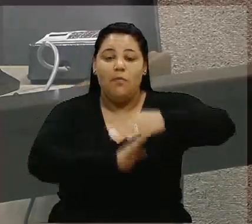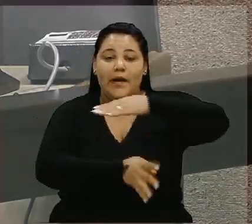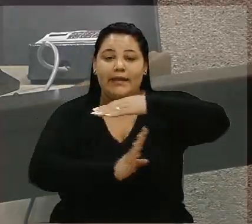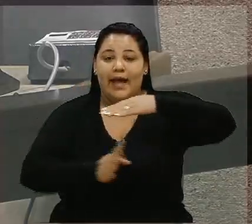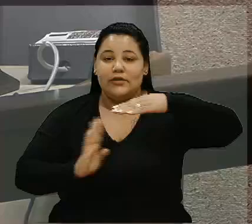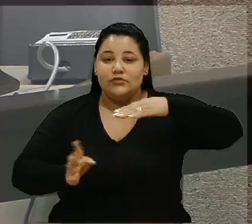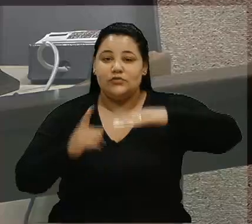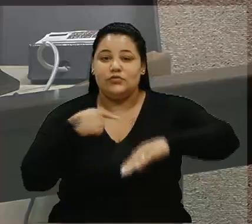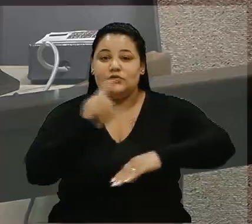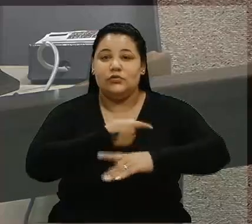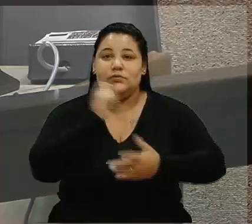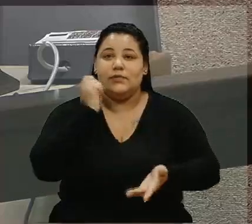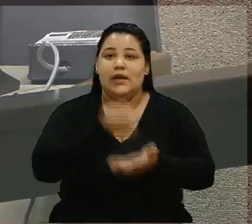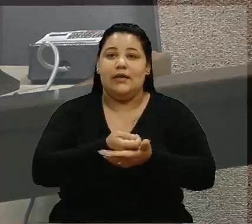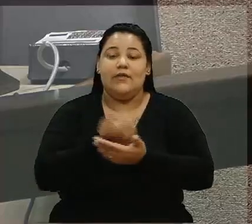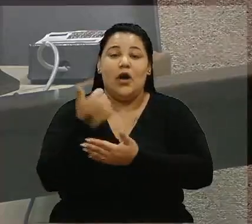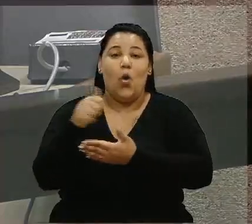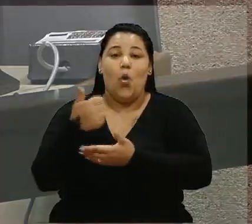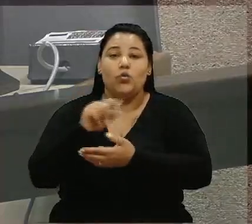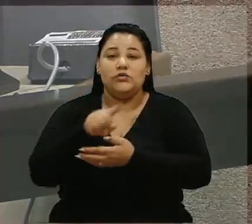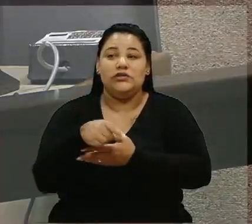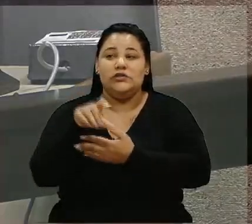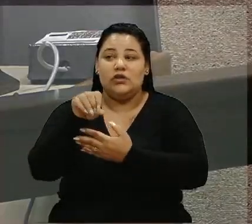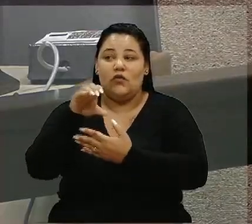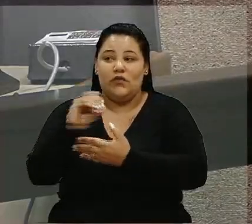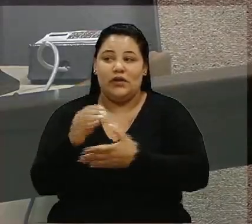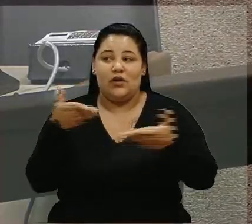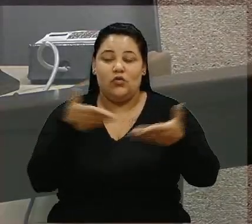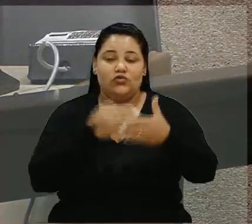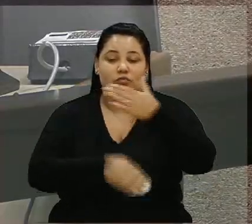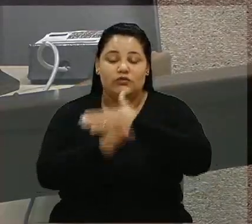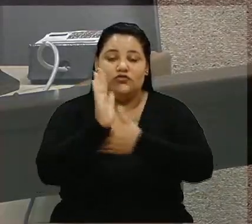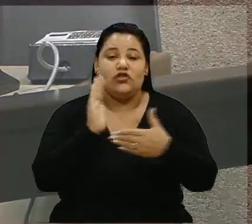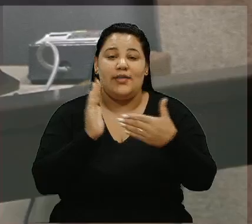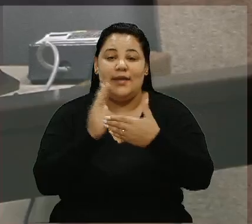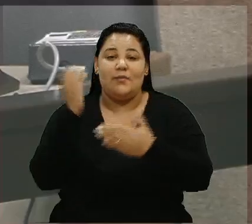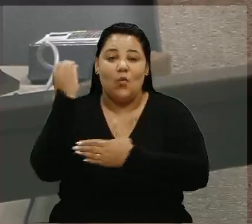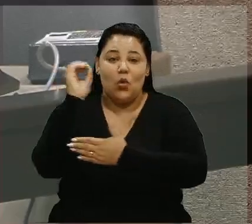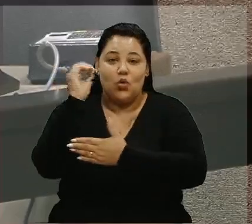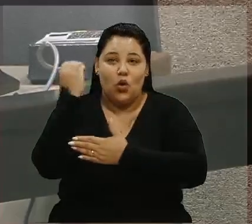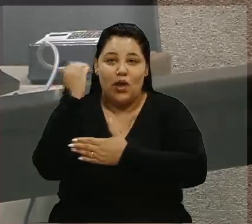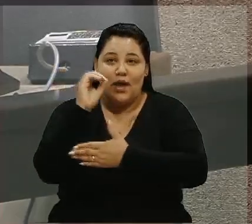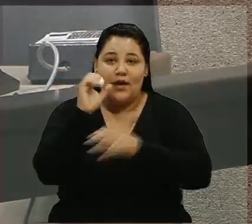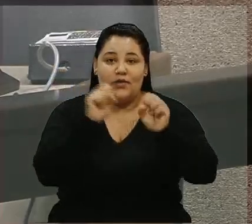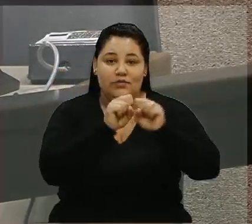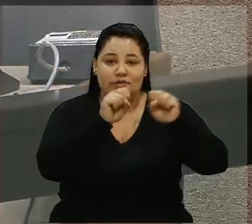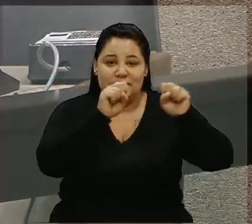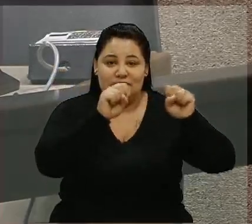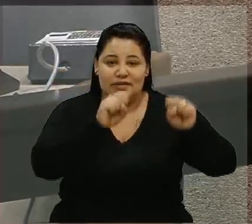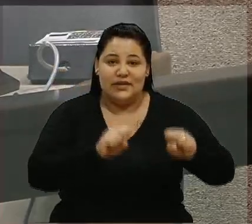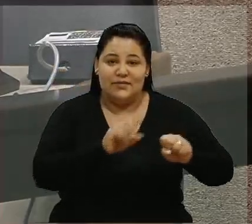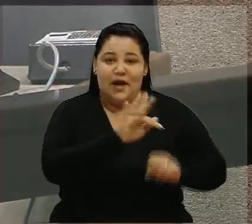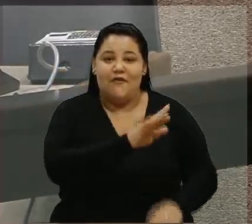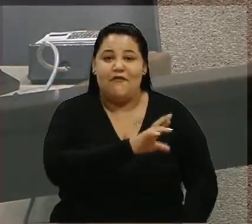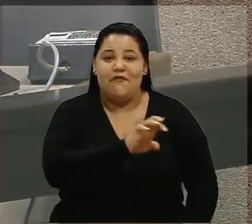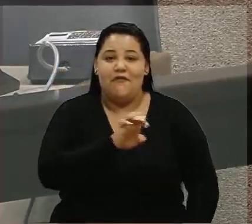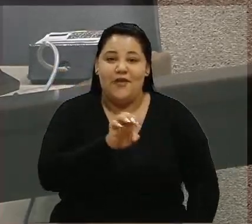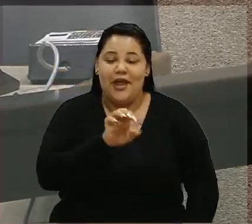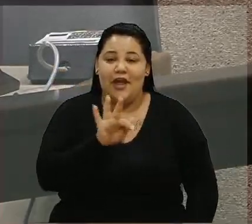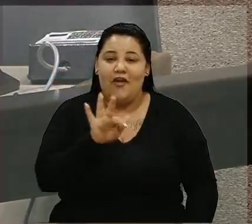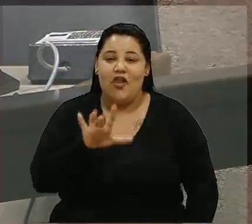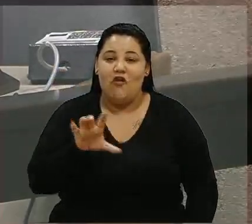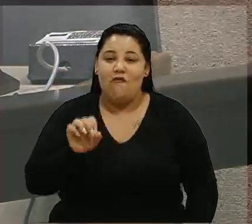R$ 11,90, né? Hoje, para ir a Porto Alegre, com o sistema Free Flow, dito pelo nosso governador